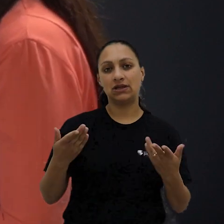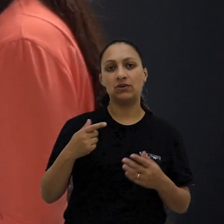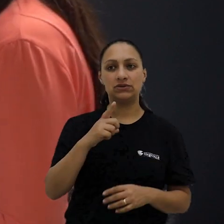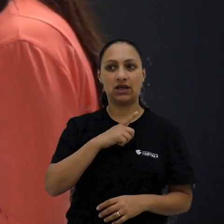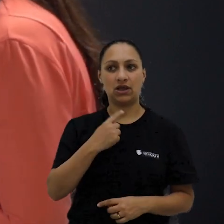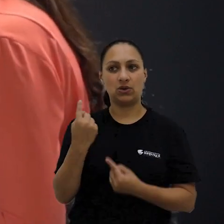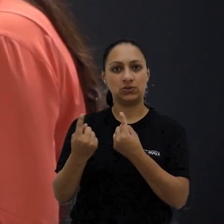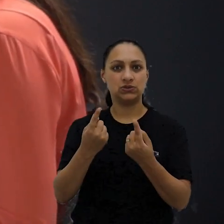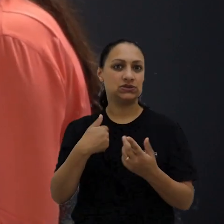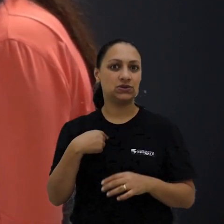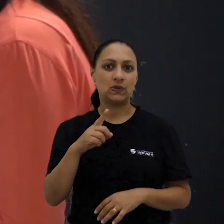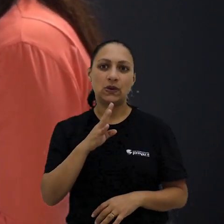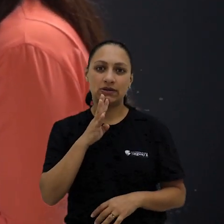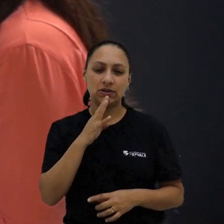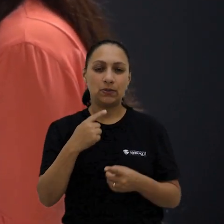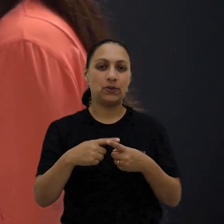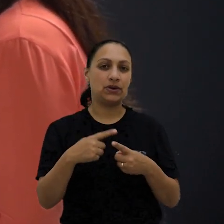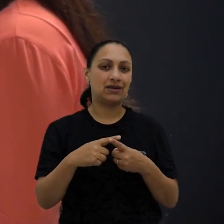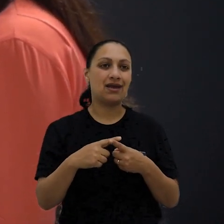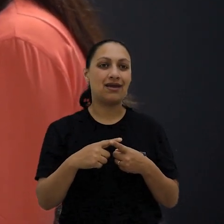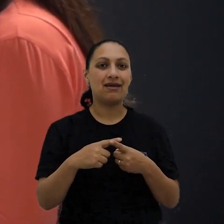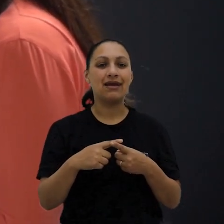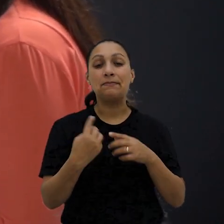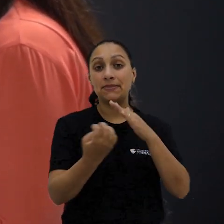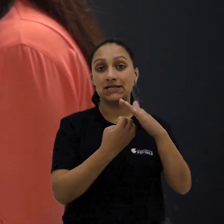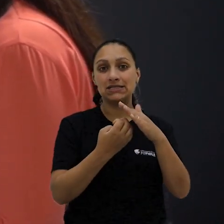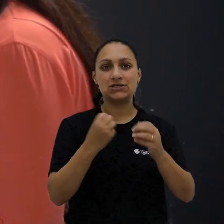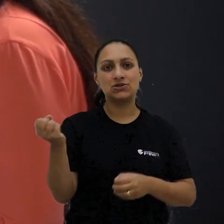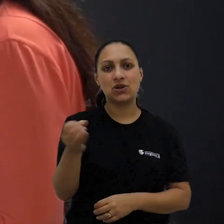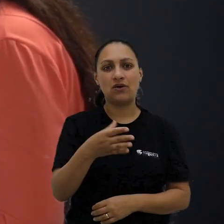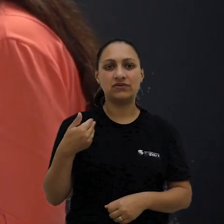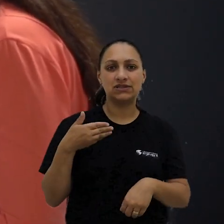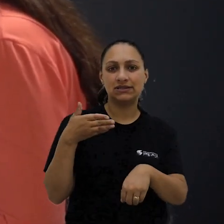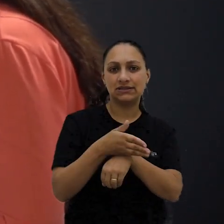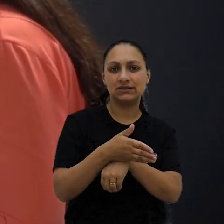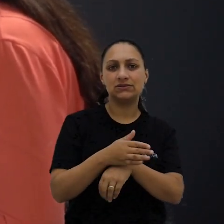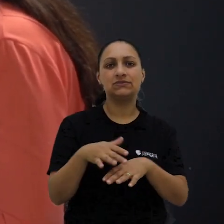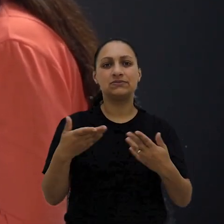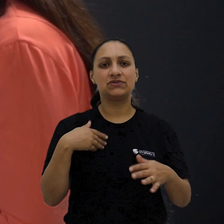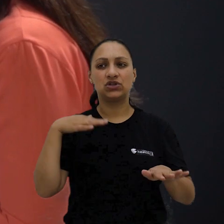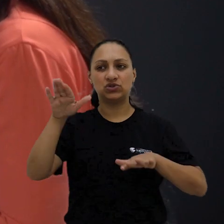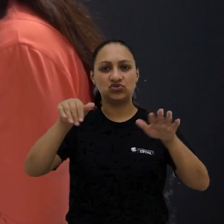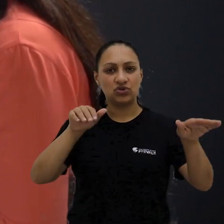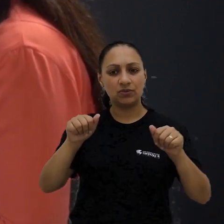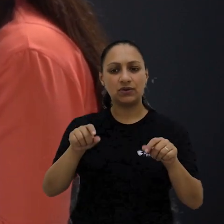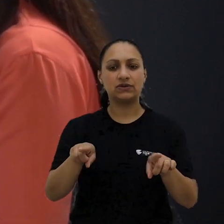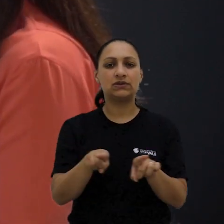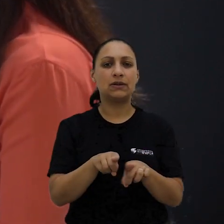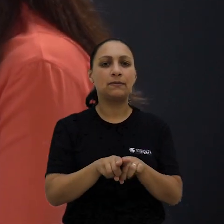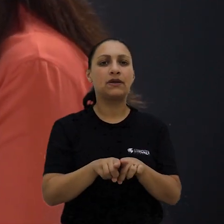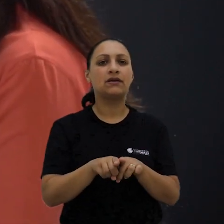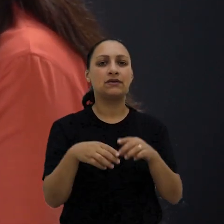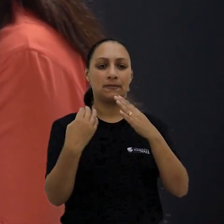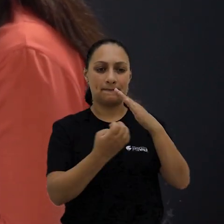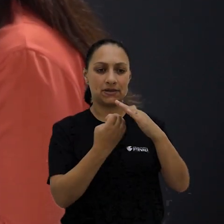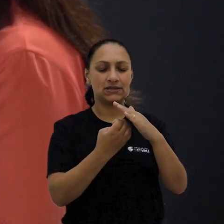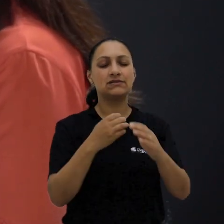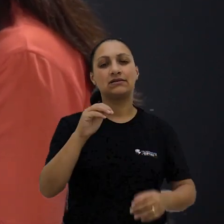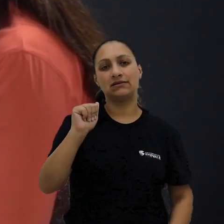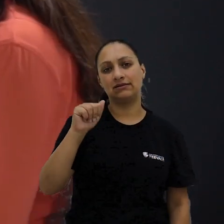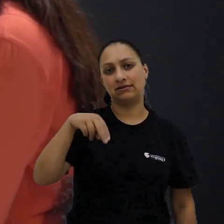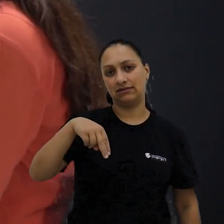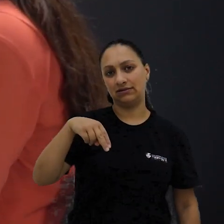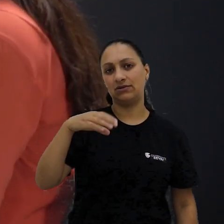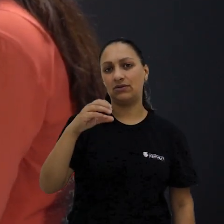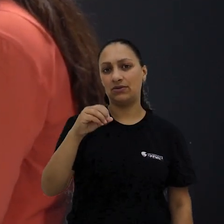conhece, porque tem um monte de gente nova entrando. E aí, então, daí a gente começou a chamar o pessoal de fora. Então, empresas âncoras